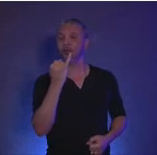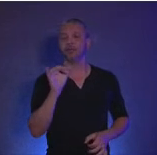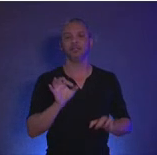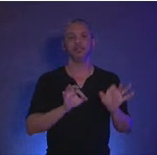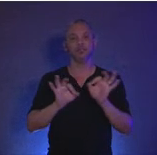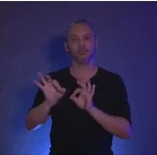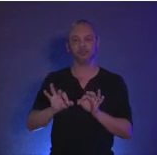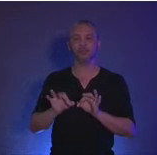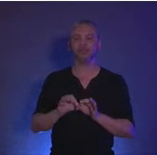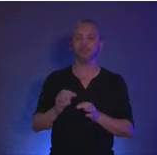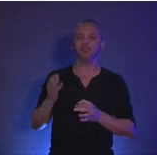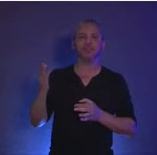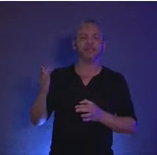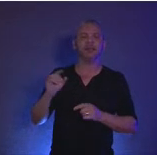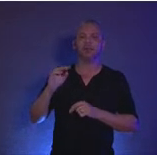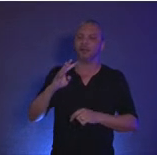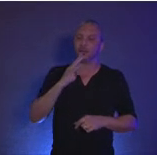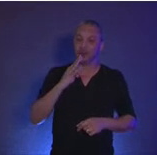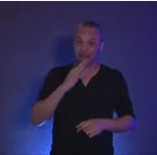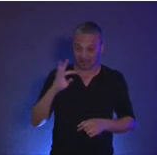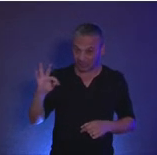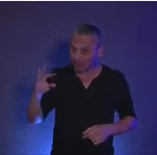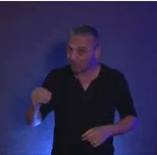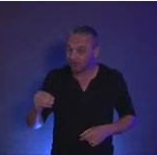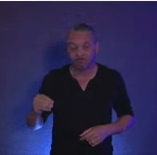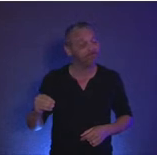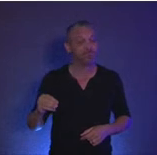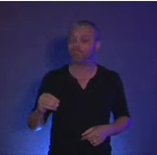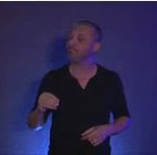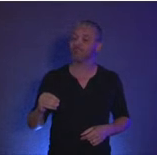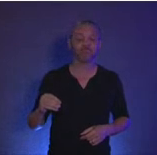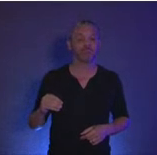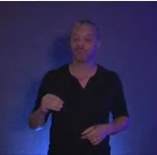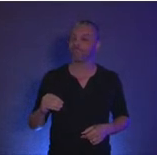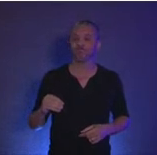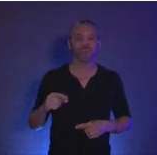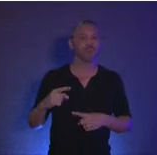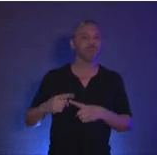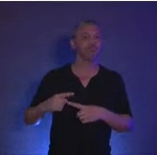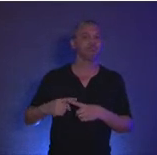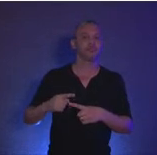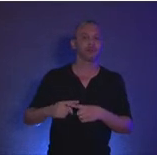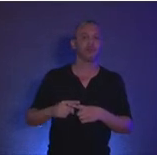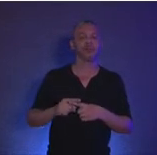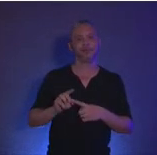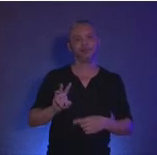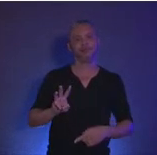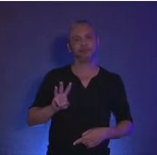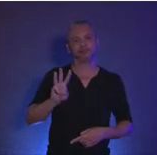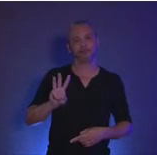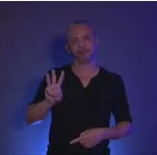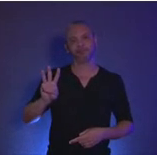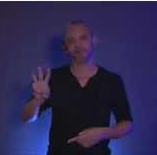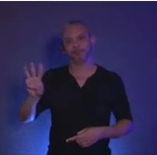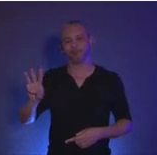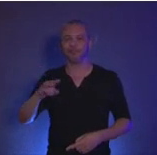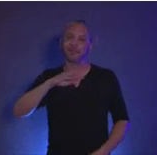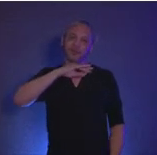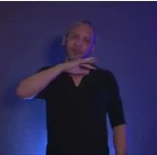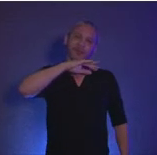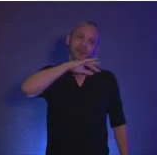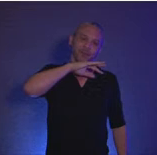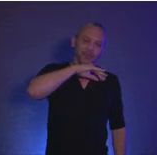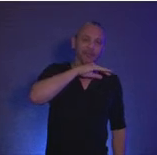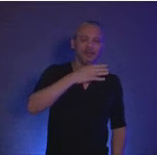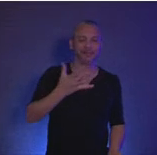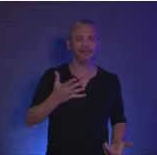base, o SISVAN ela não é tão conhecido pela imprensa, né? Porque o site é bem ruim, ele não